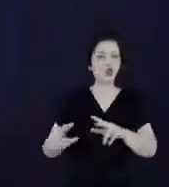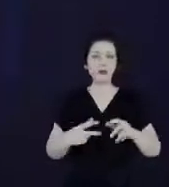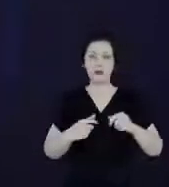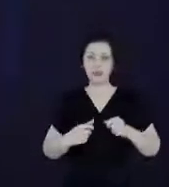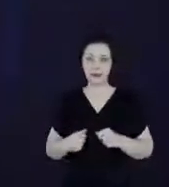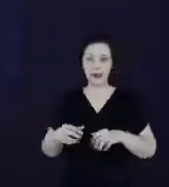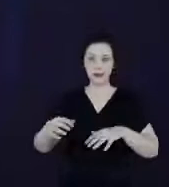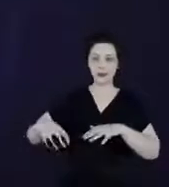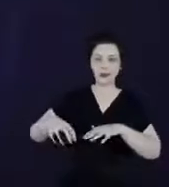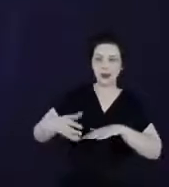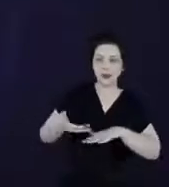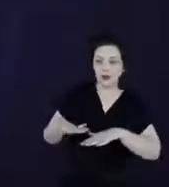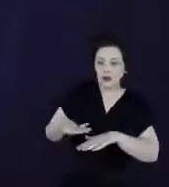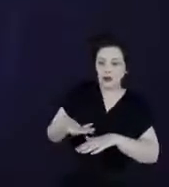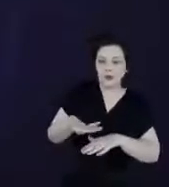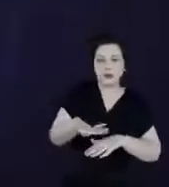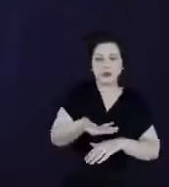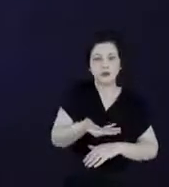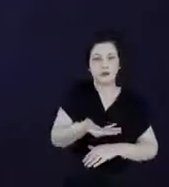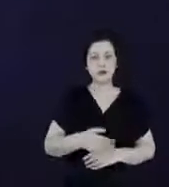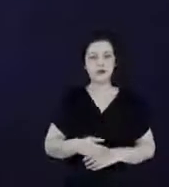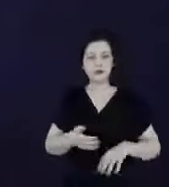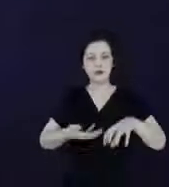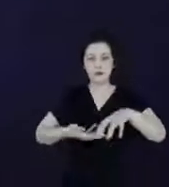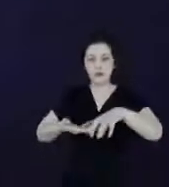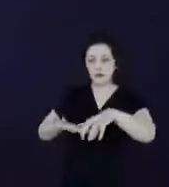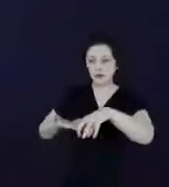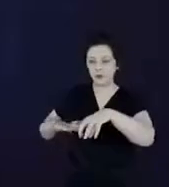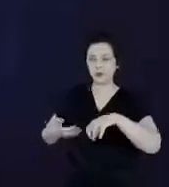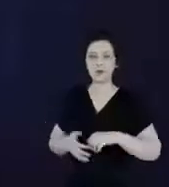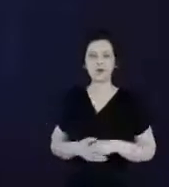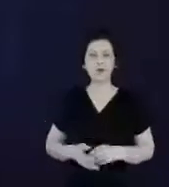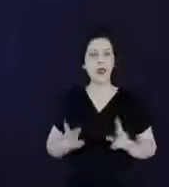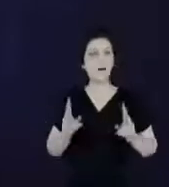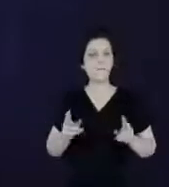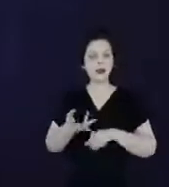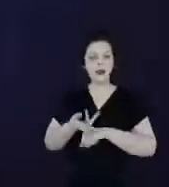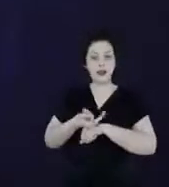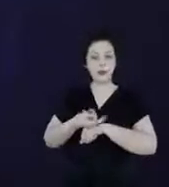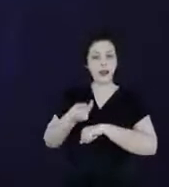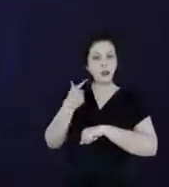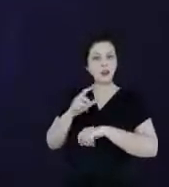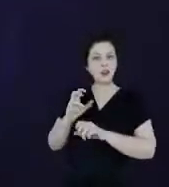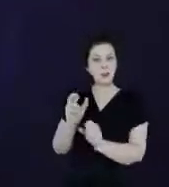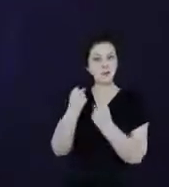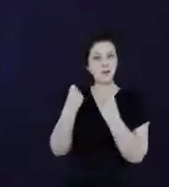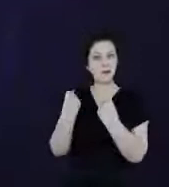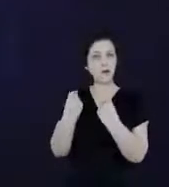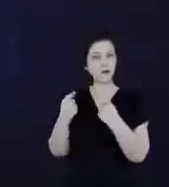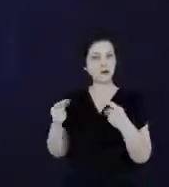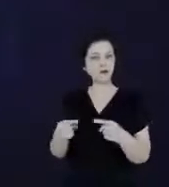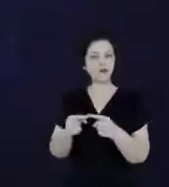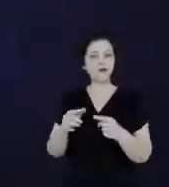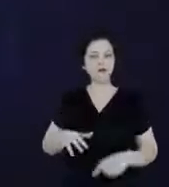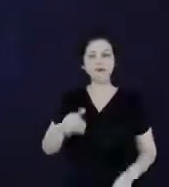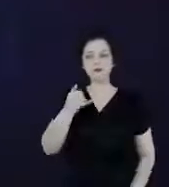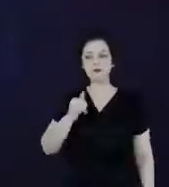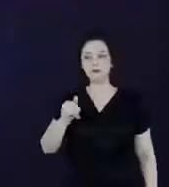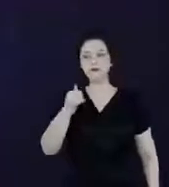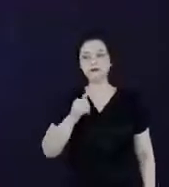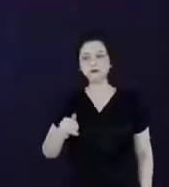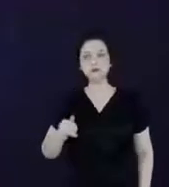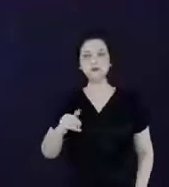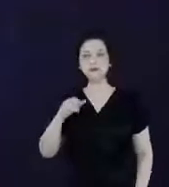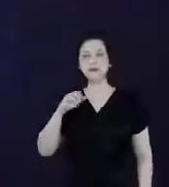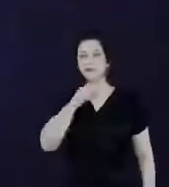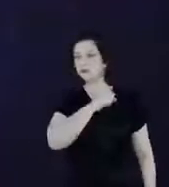essa sinalização, conseguimos com a mesma habilidade que nós criamos uma governança robusta, adequada para o setor elétrico, mais rapidamente